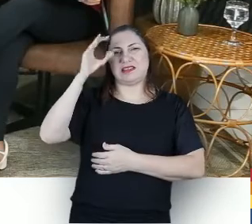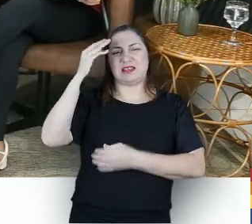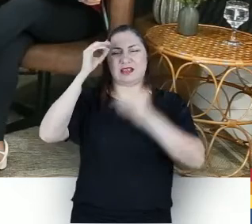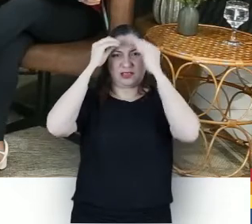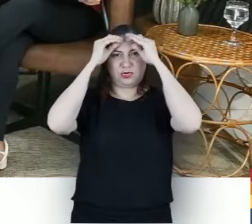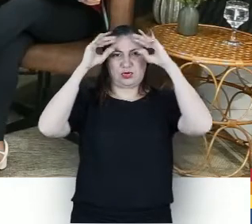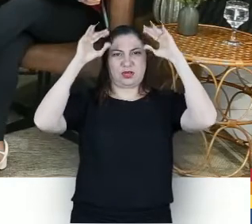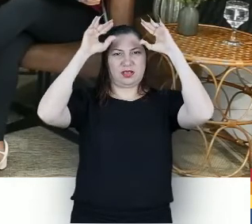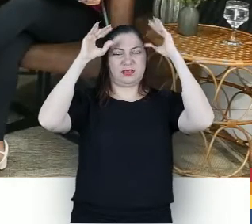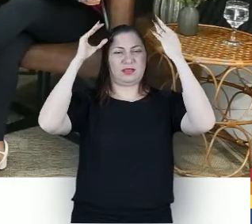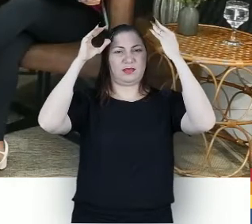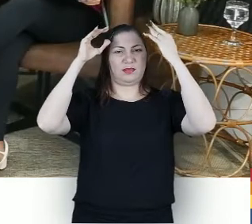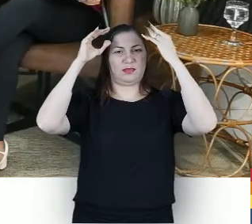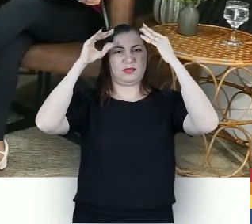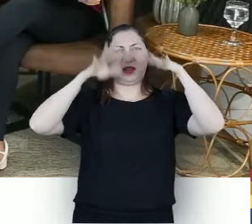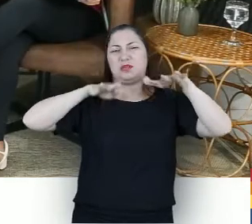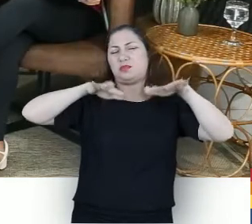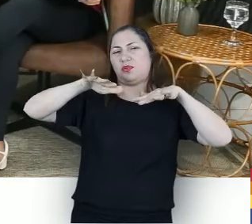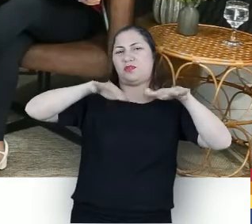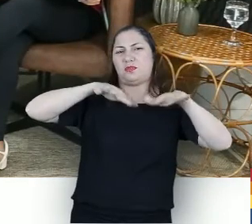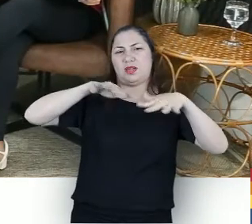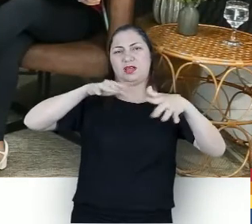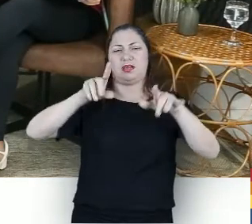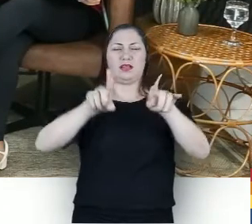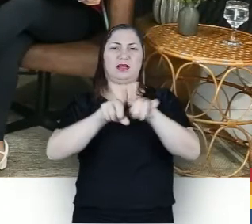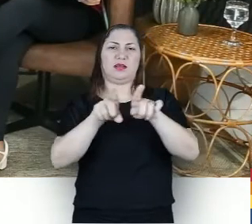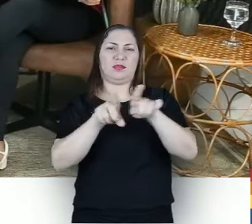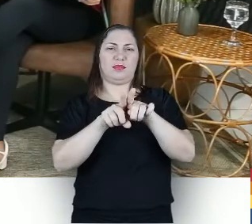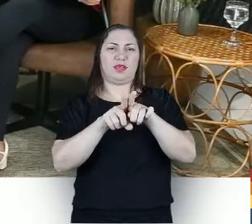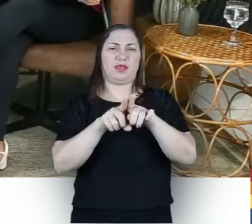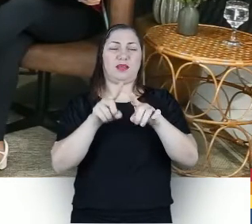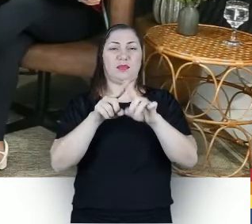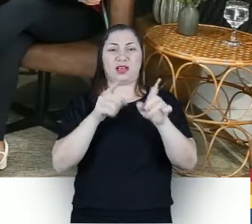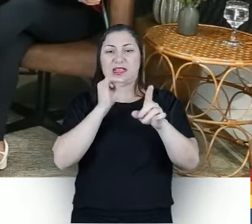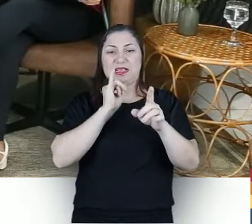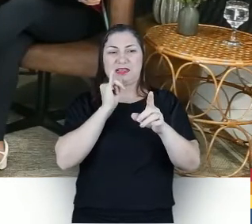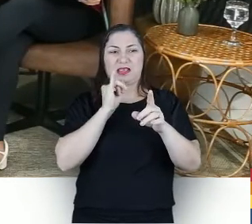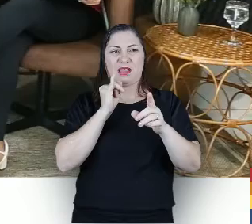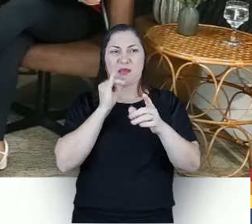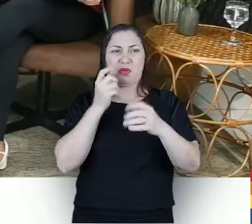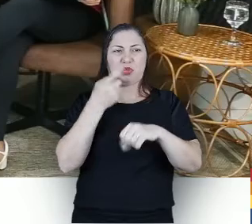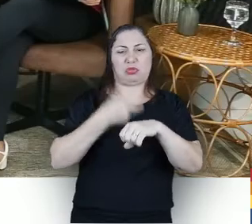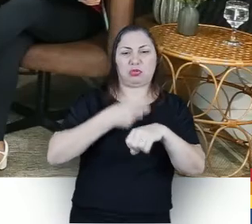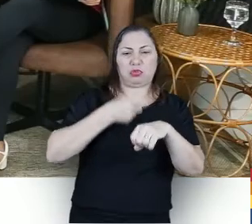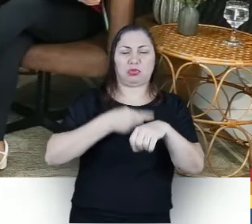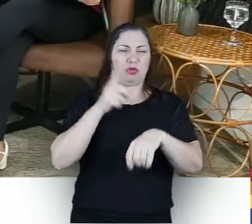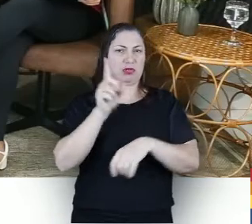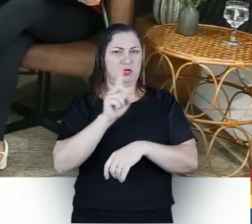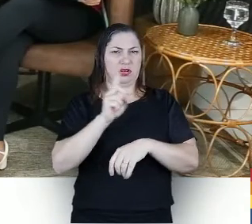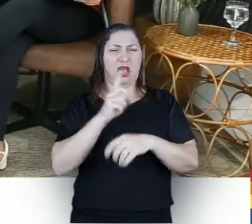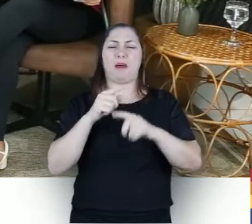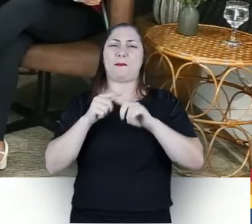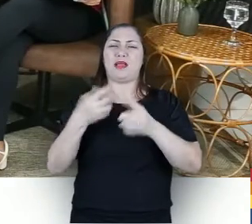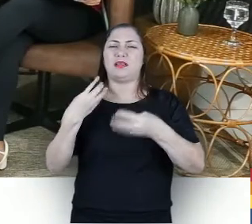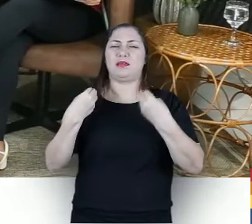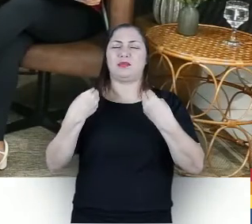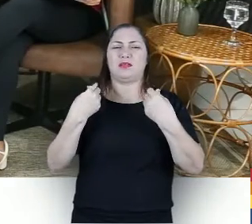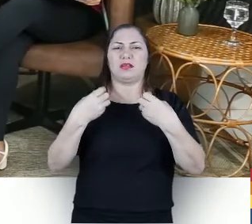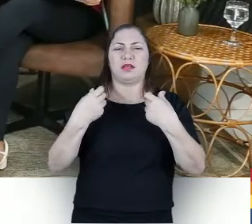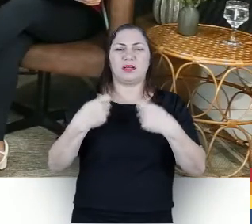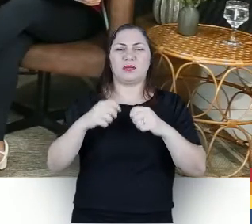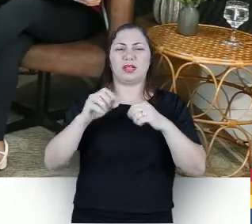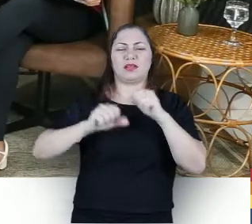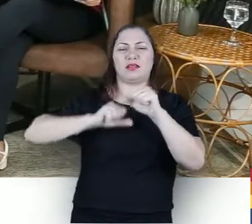penso que, ao mesmo tempo, é uma forma de reacender a chama, talvez, que estivesse apagadinha ali,